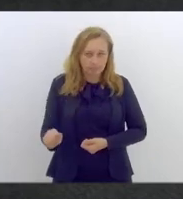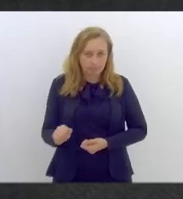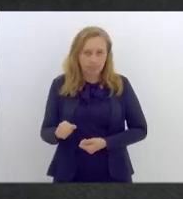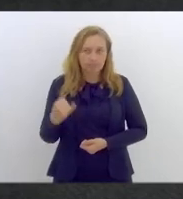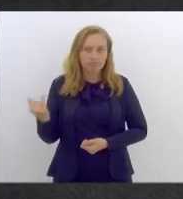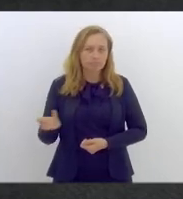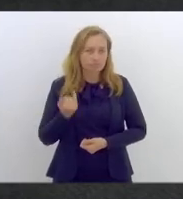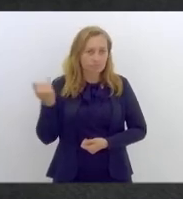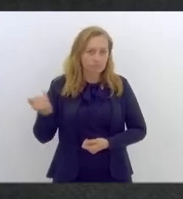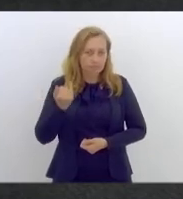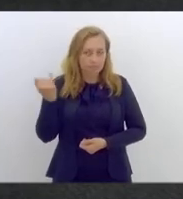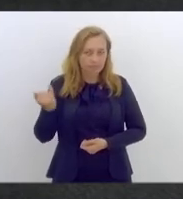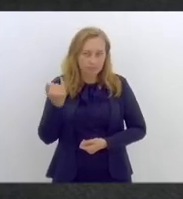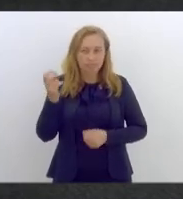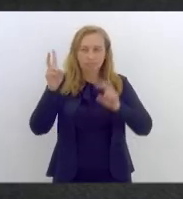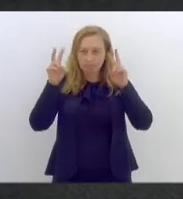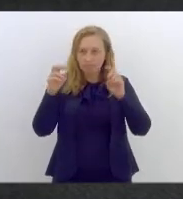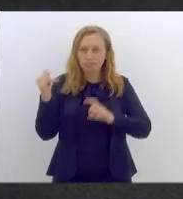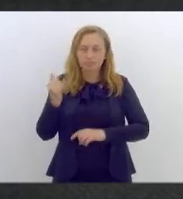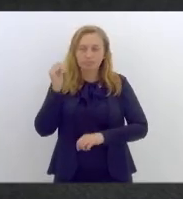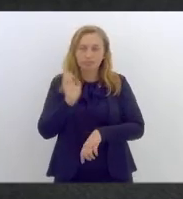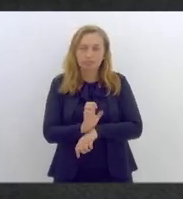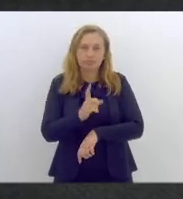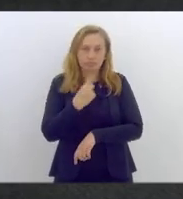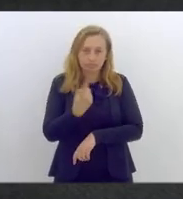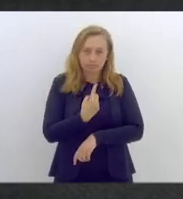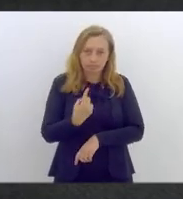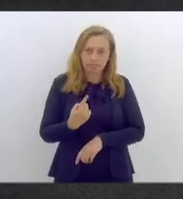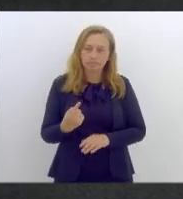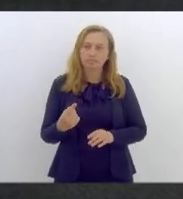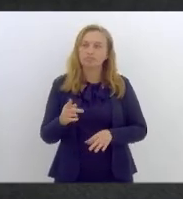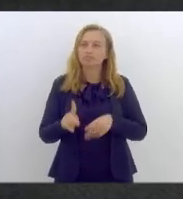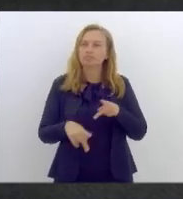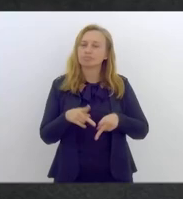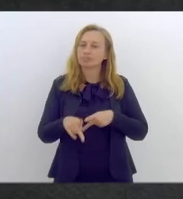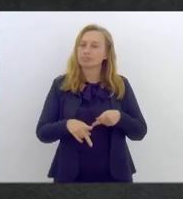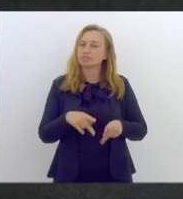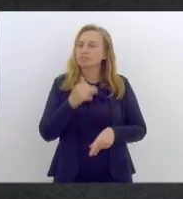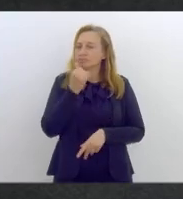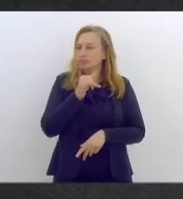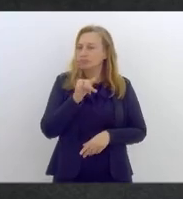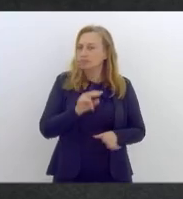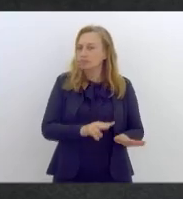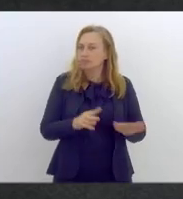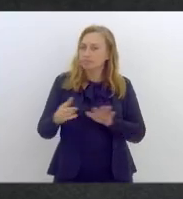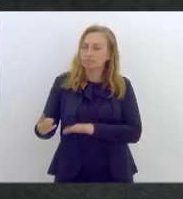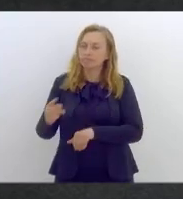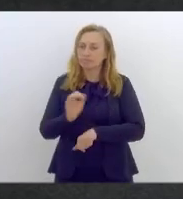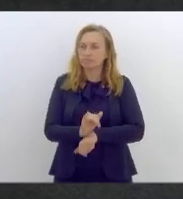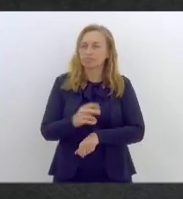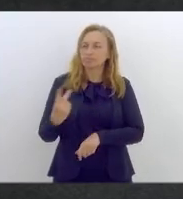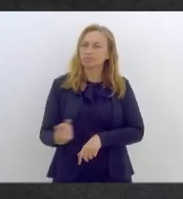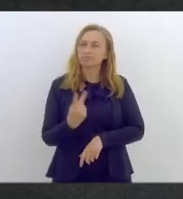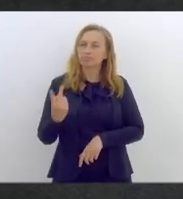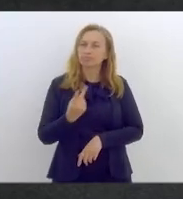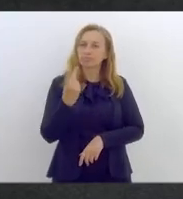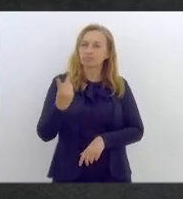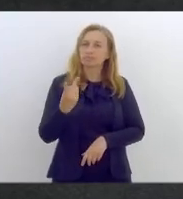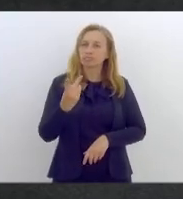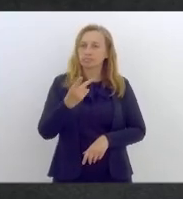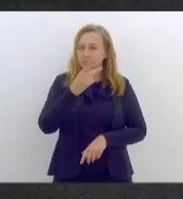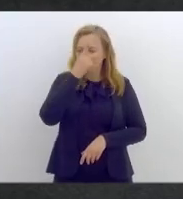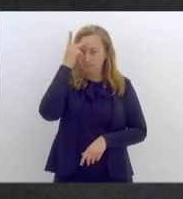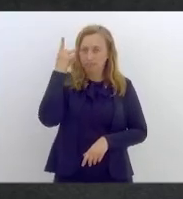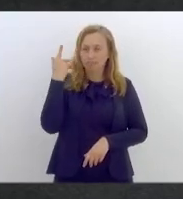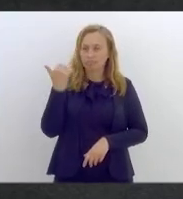relevância e dos fatos importantes para o nosso estado e para o povo Fluminense a semana Estadual de valorização de trabalhos